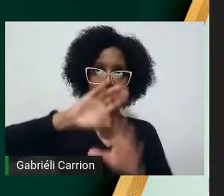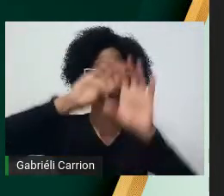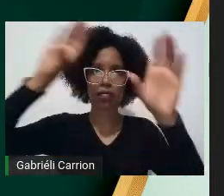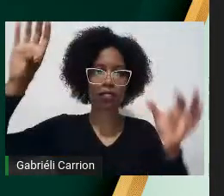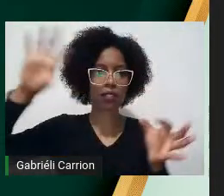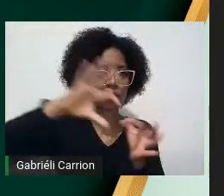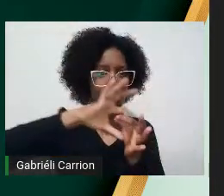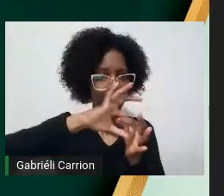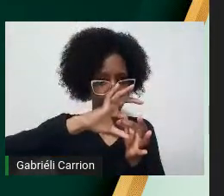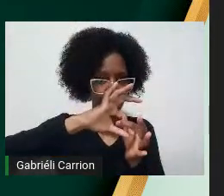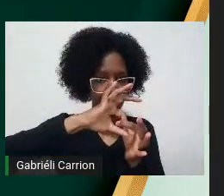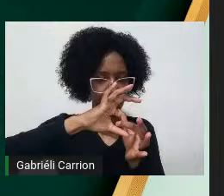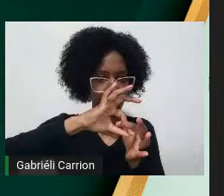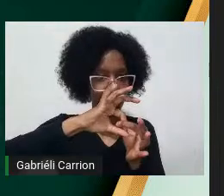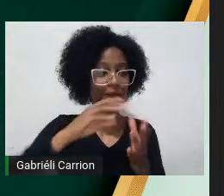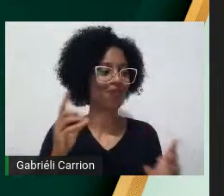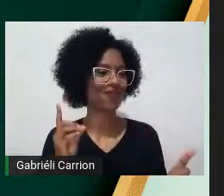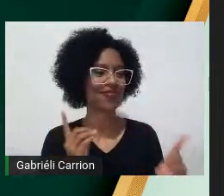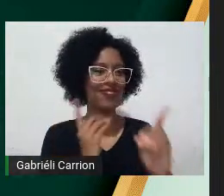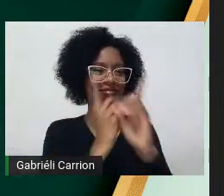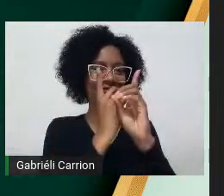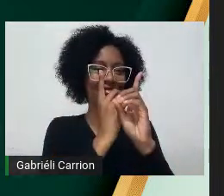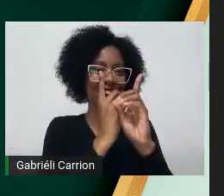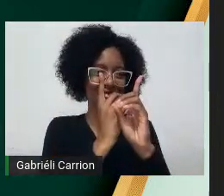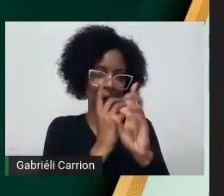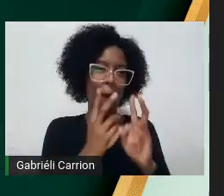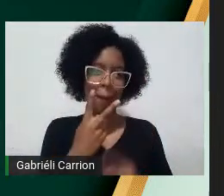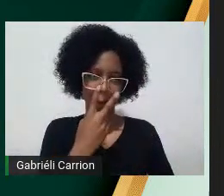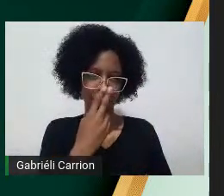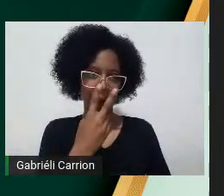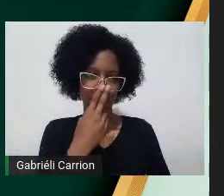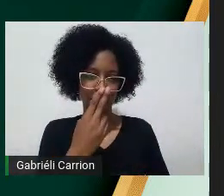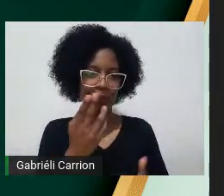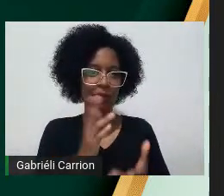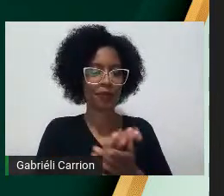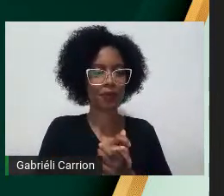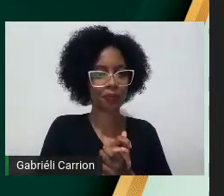ao norte, e encontraram, hoje, a gente chama do Cerro da